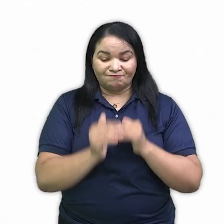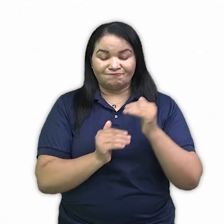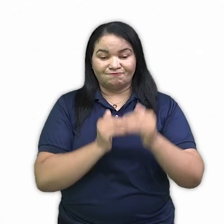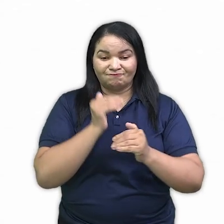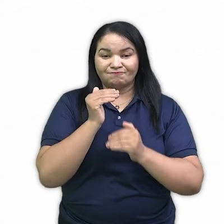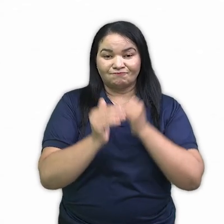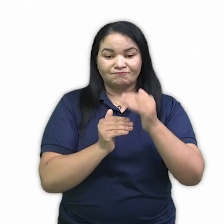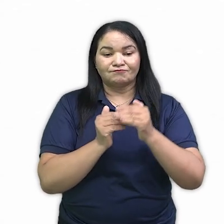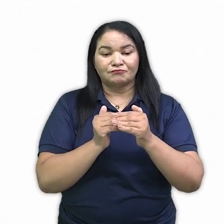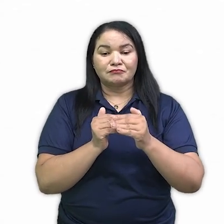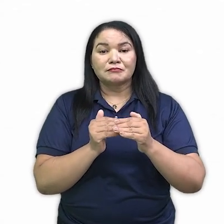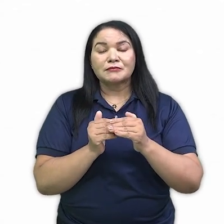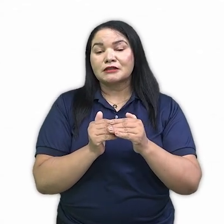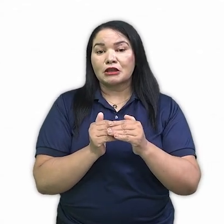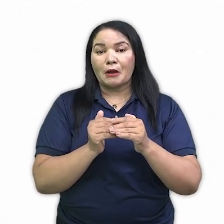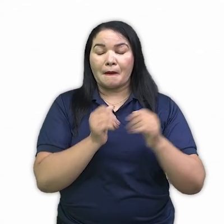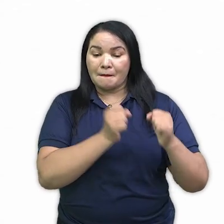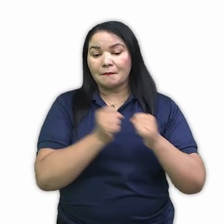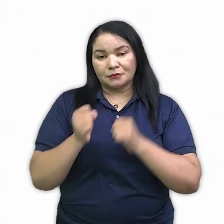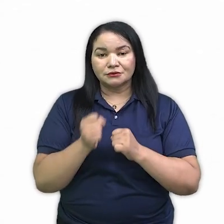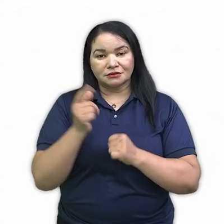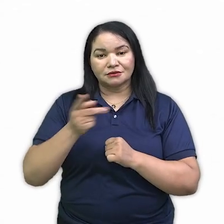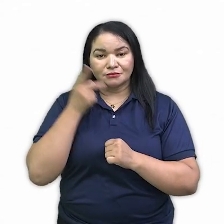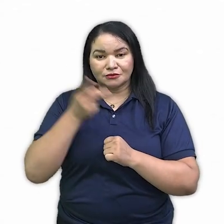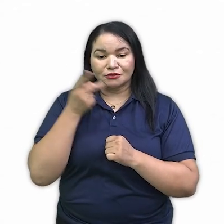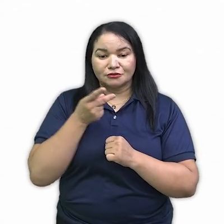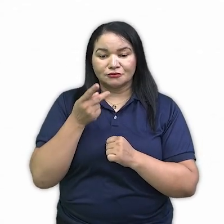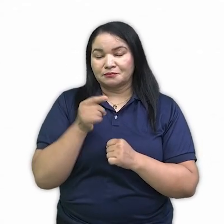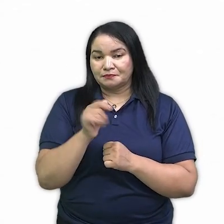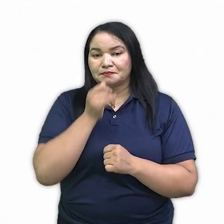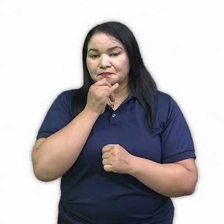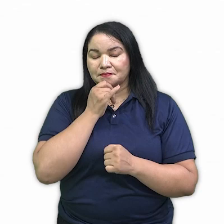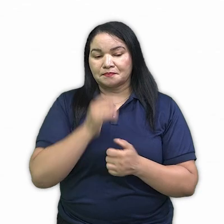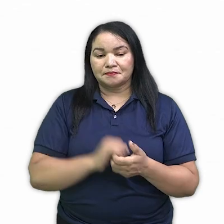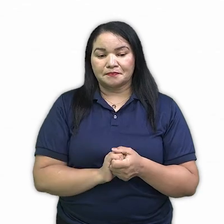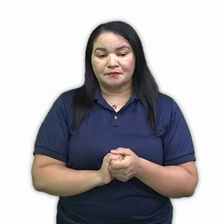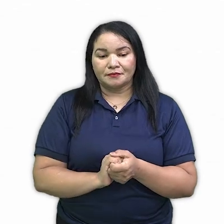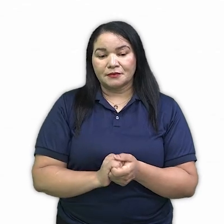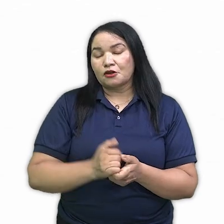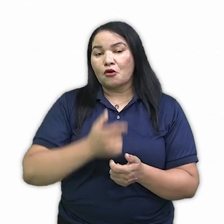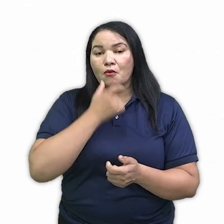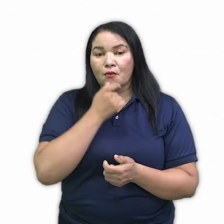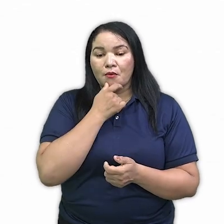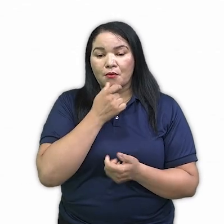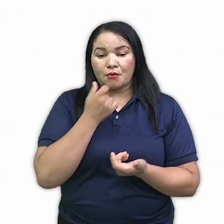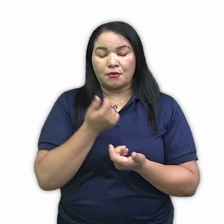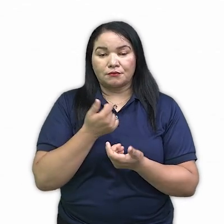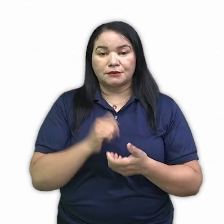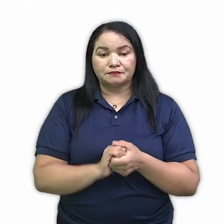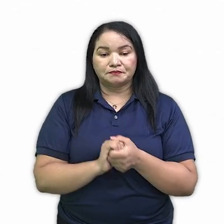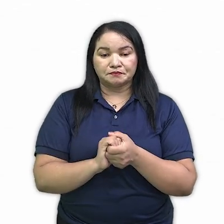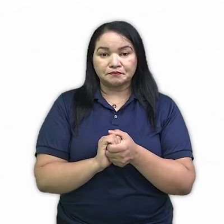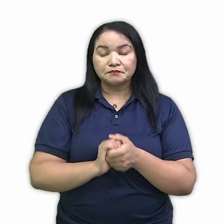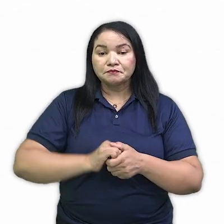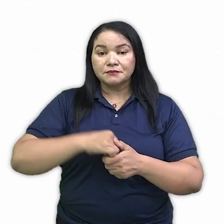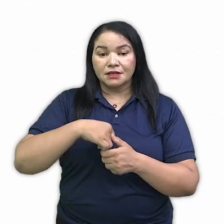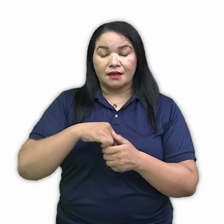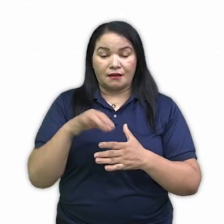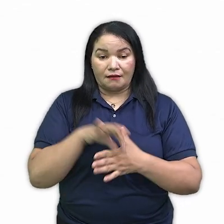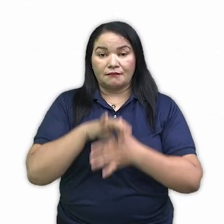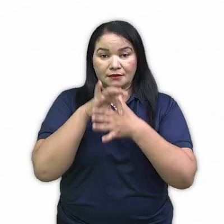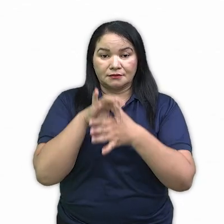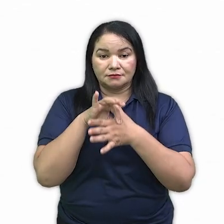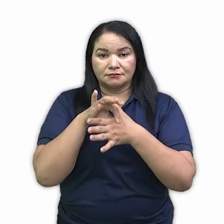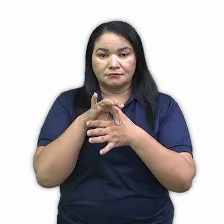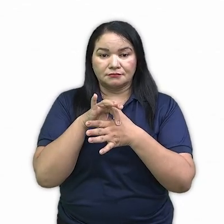tá? O poder político, que é o poder que um homem pode exercer sobre outros,